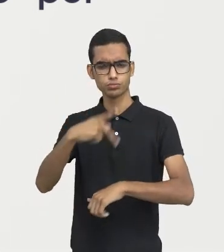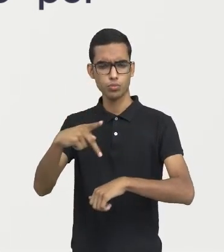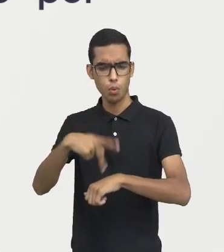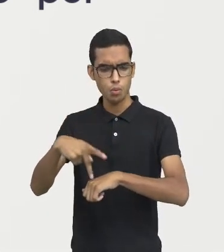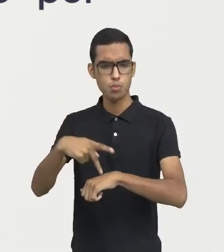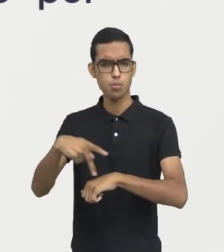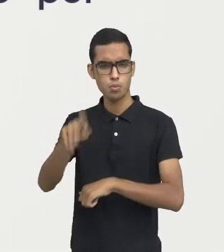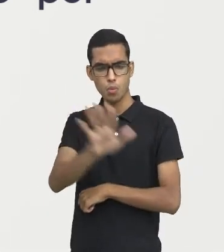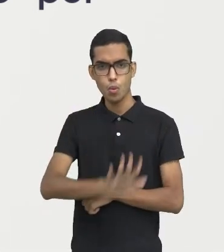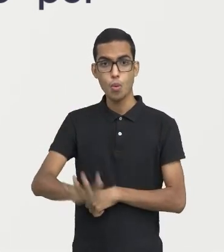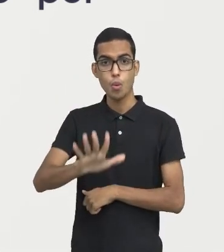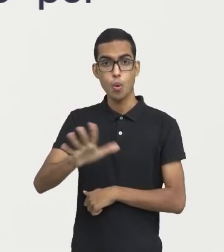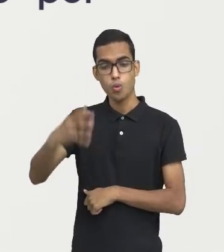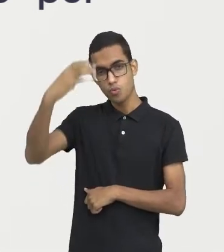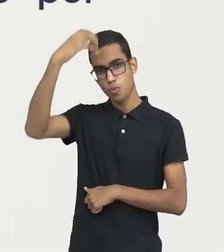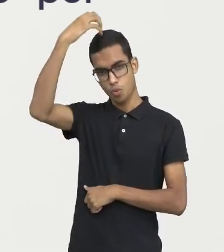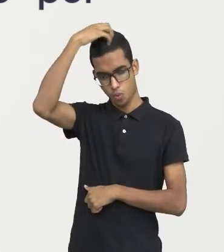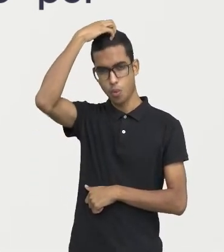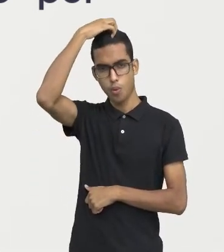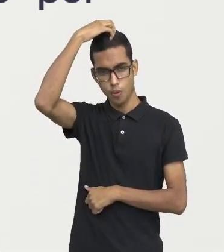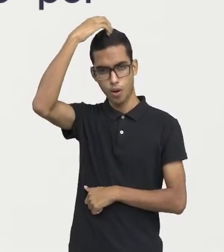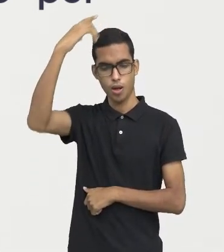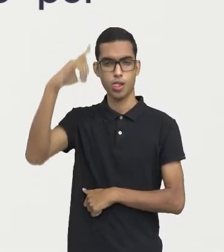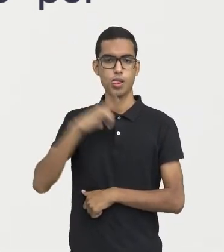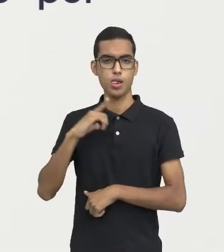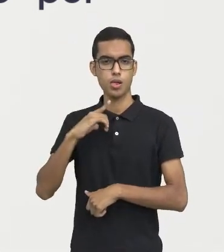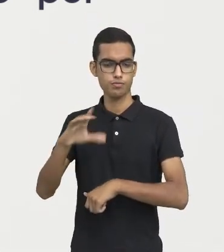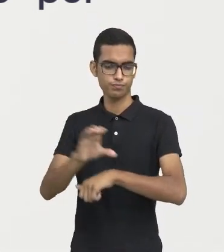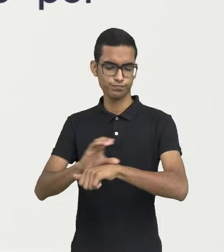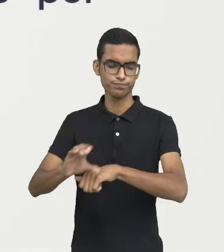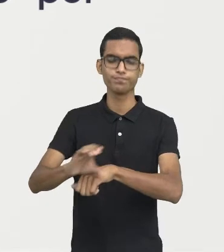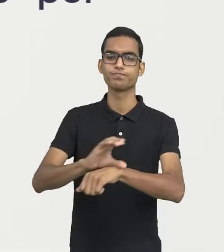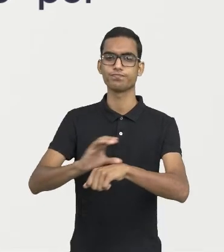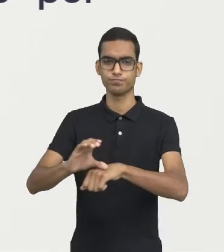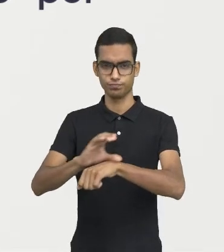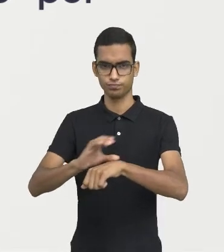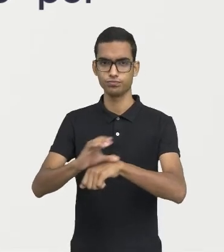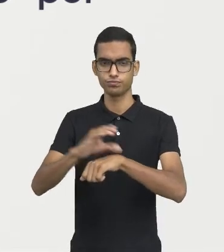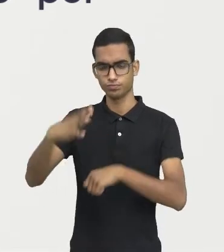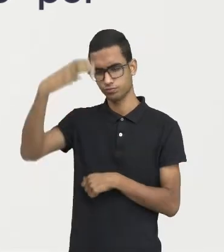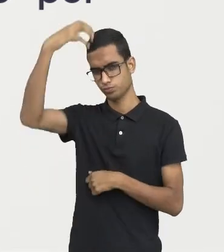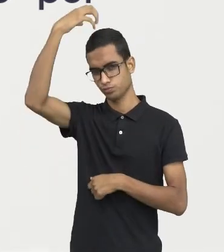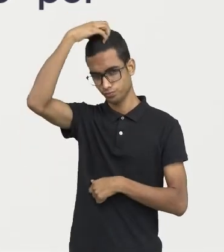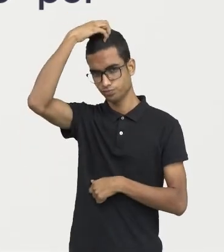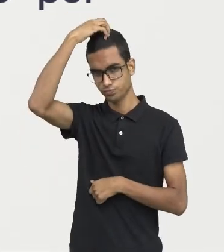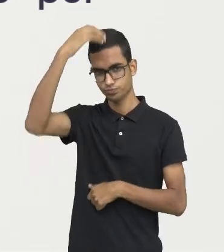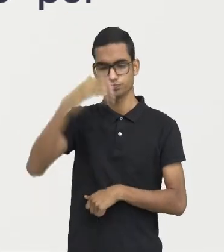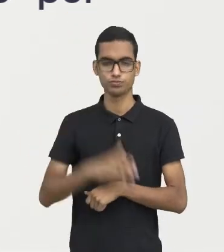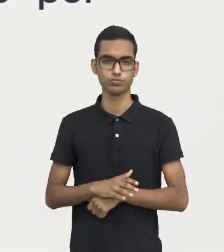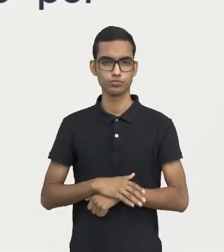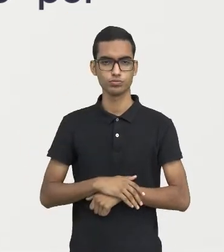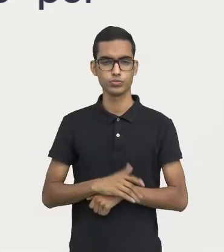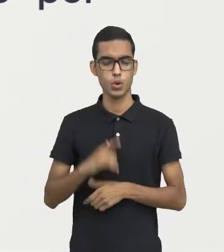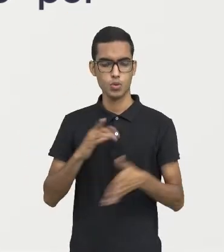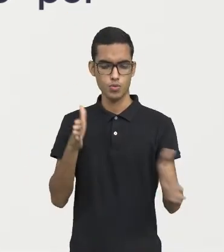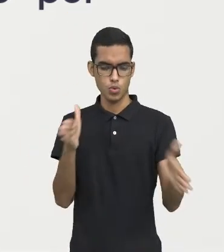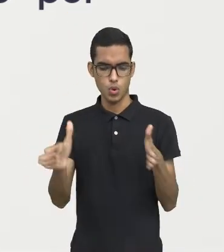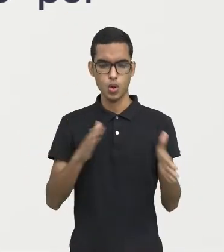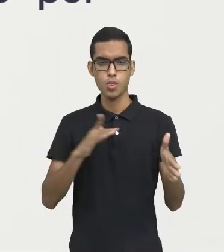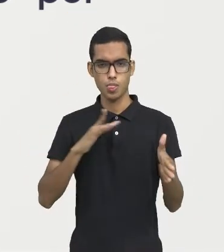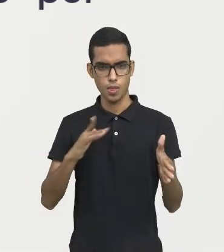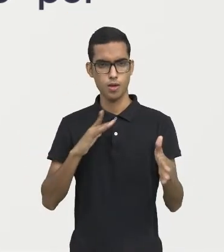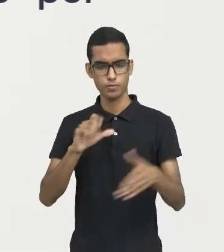rei seria submetido a uma monarquia constitucional. E aí, dentro deste período conhecido como